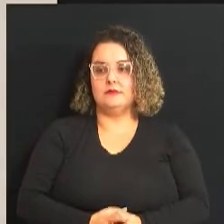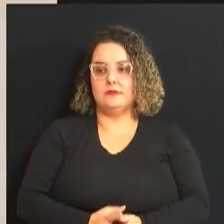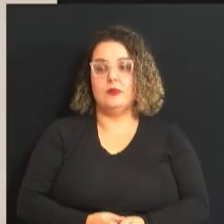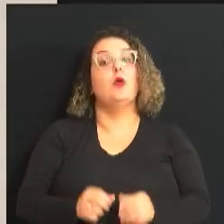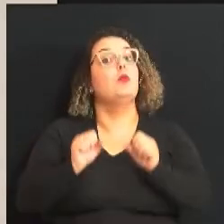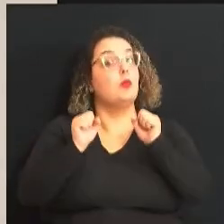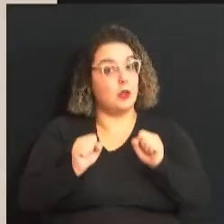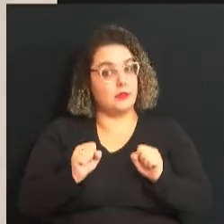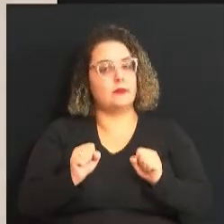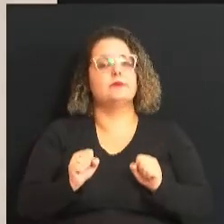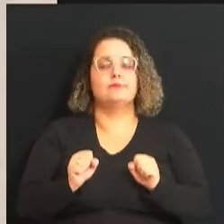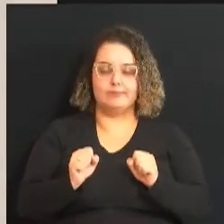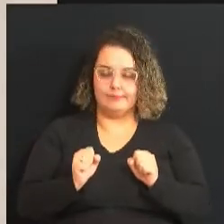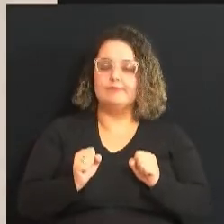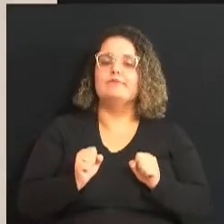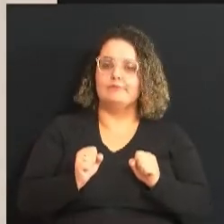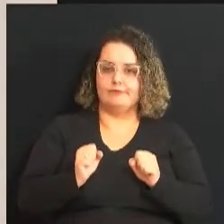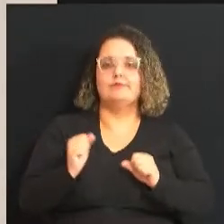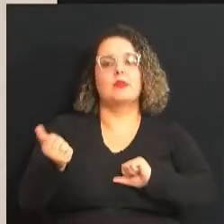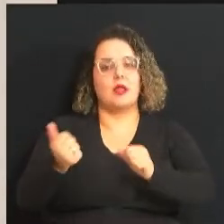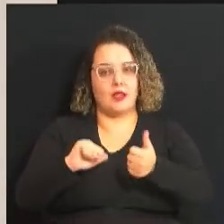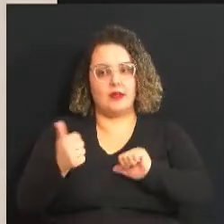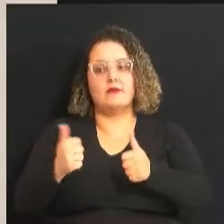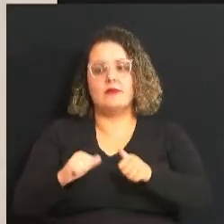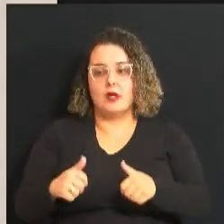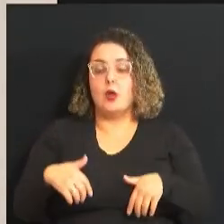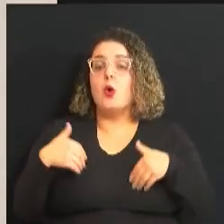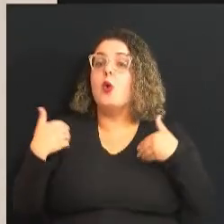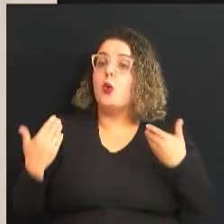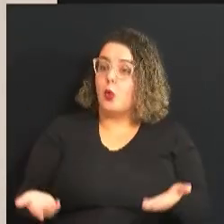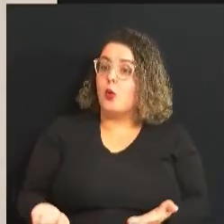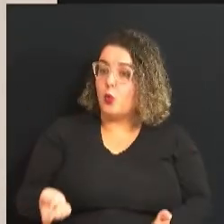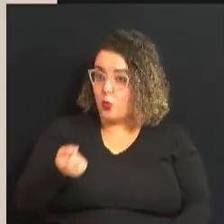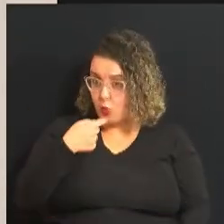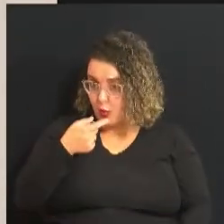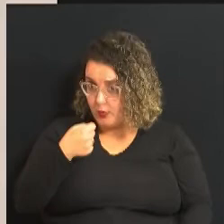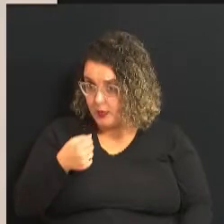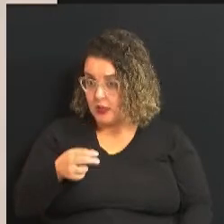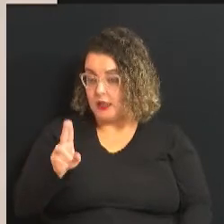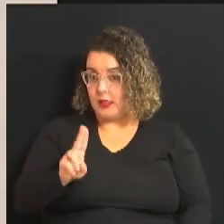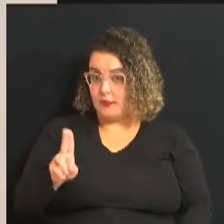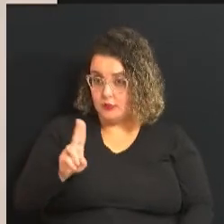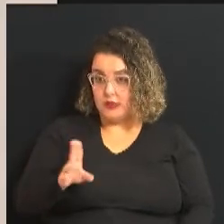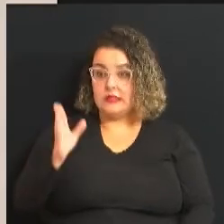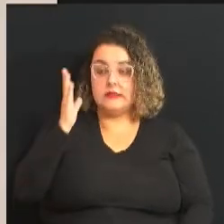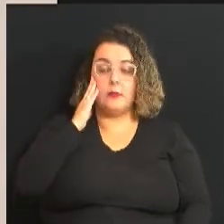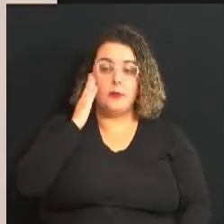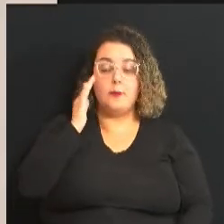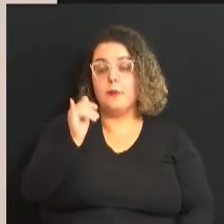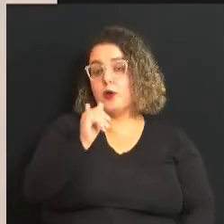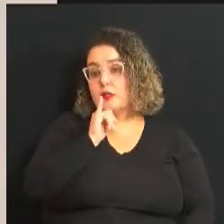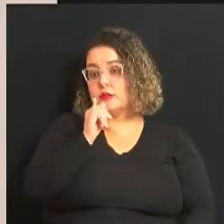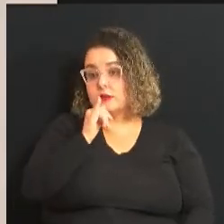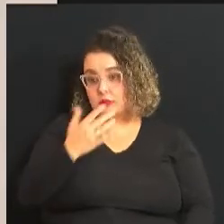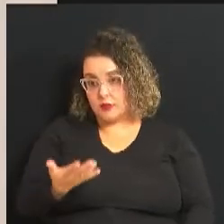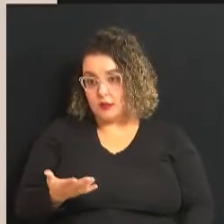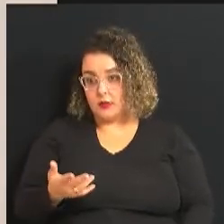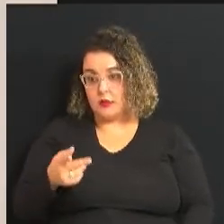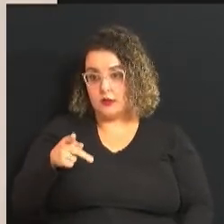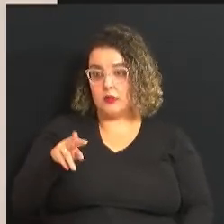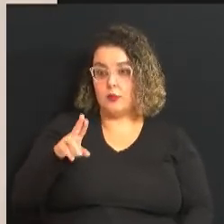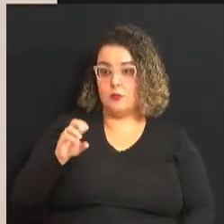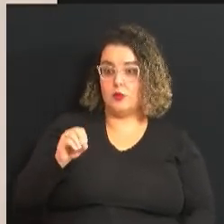Pode. Aí a gente tem que avaliar qual pílula ela usa, porque a gente sabe, por exemplo, que as que têm progesterona